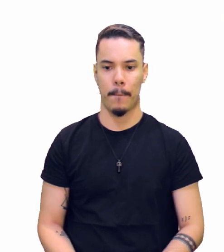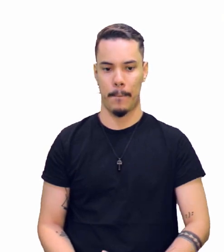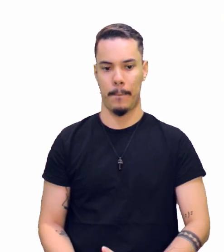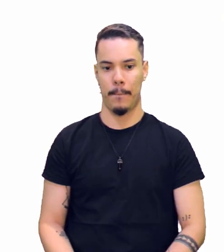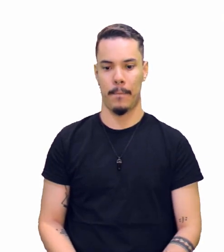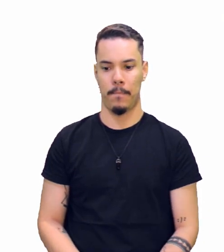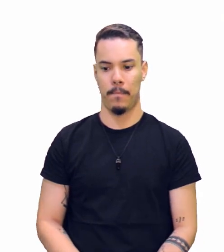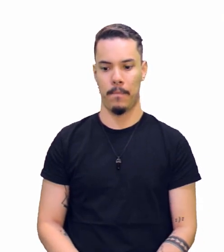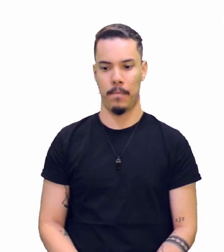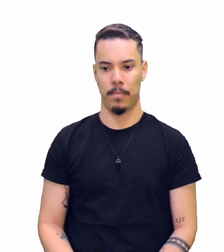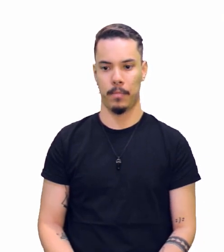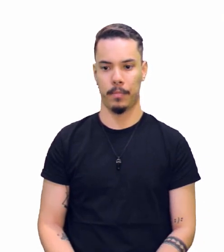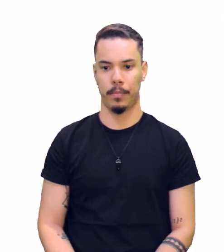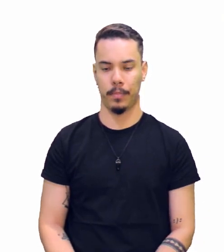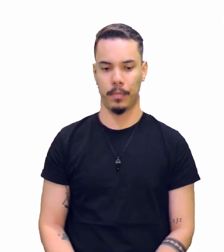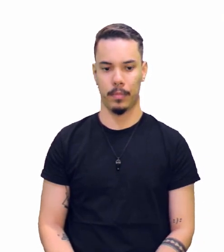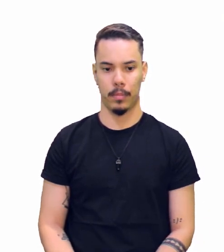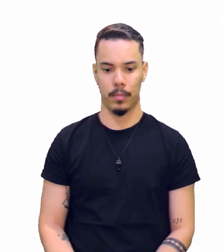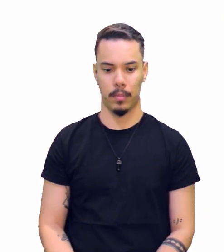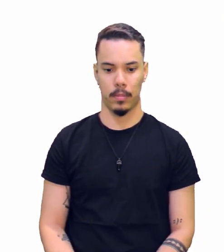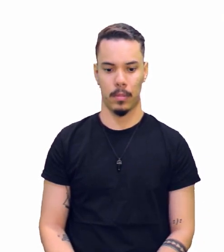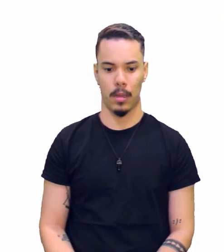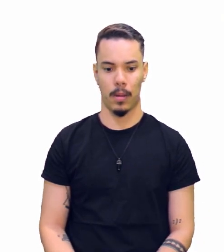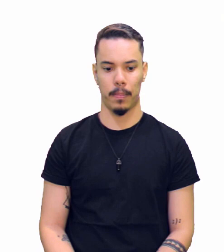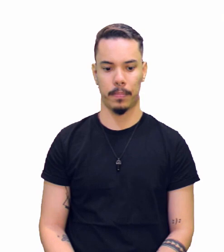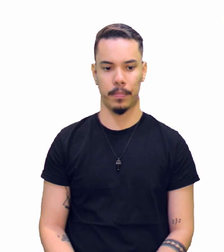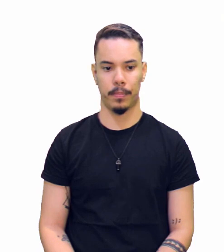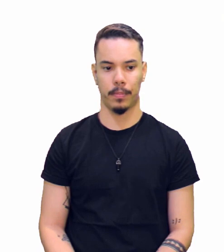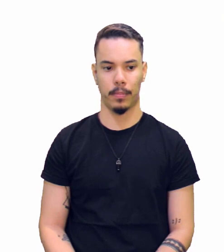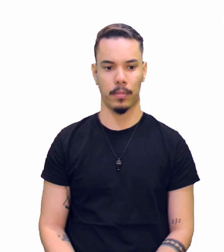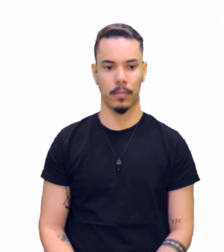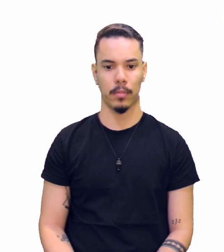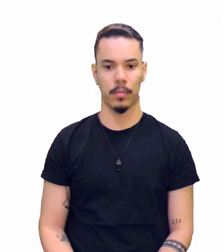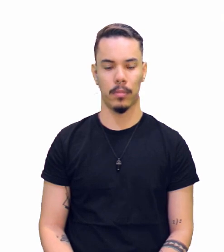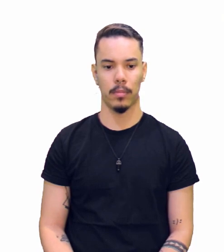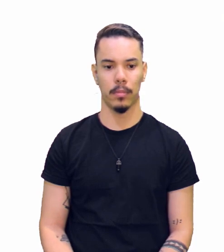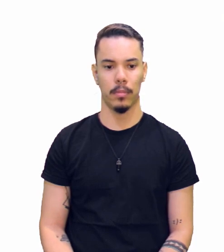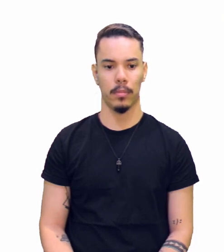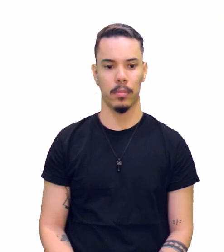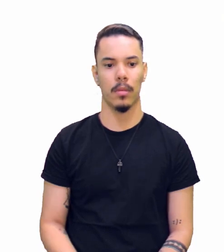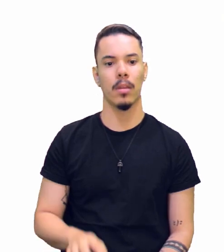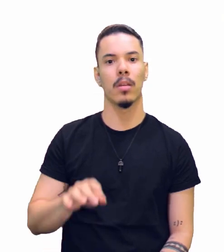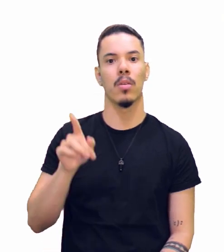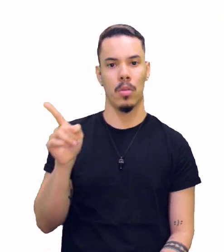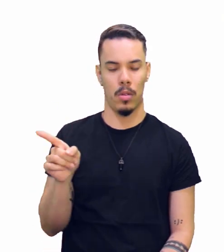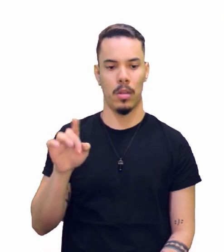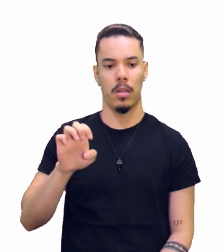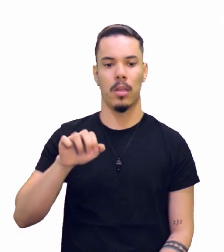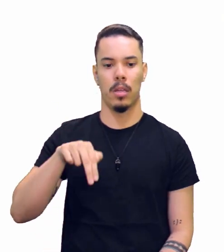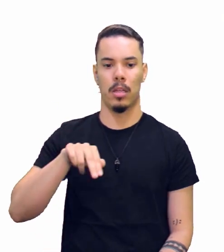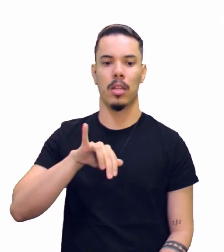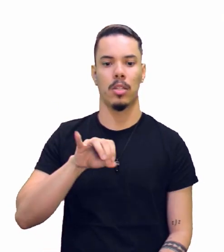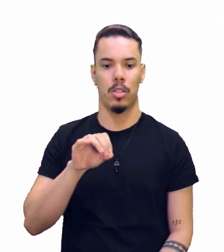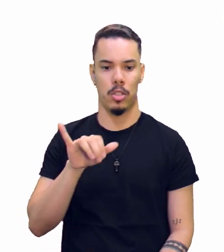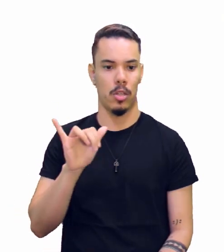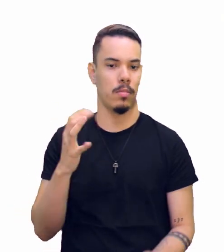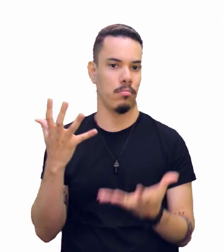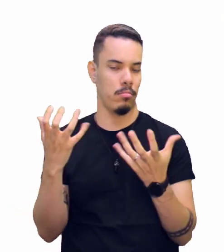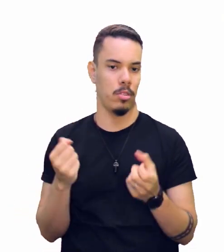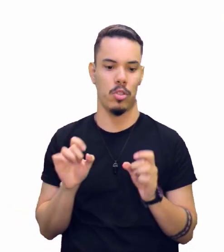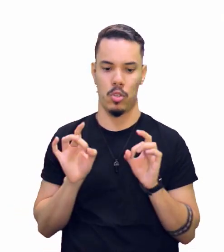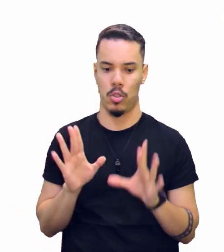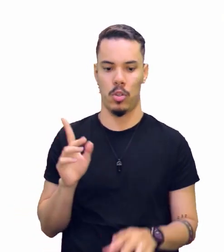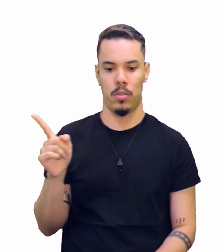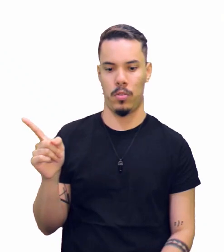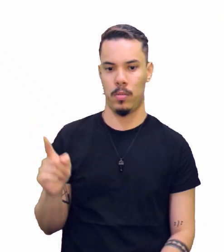depois TV é complemento certo já o Enjoy o Enjoy ele só aceita isso mesmo o